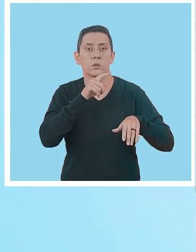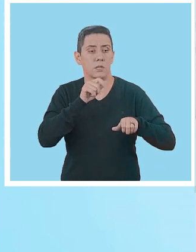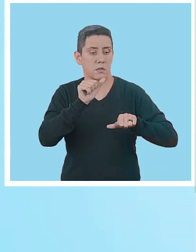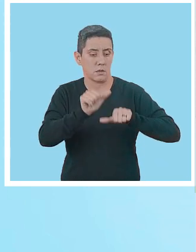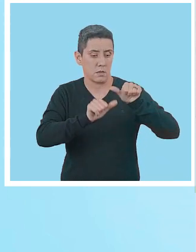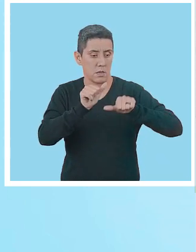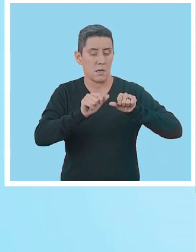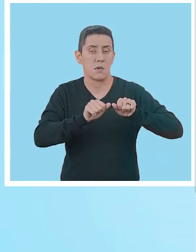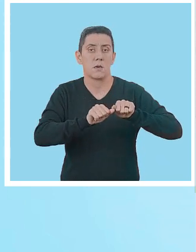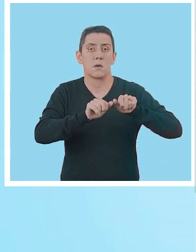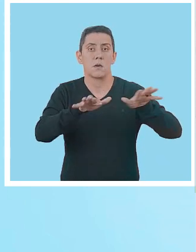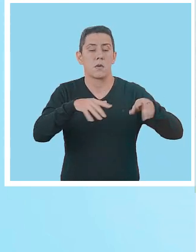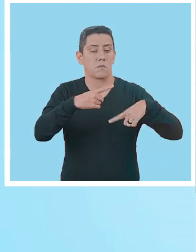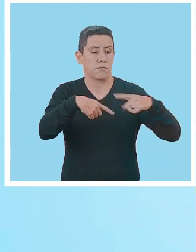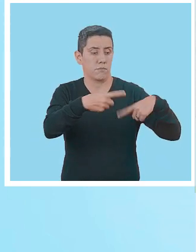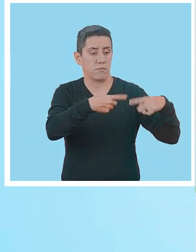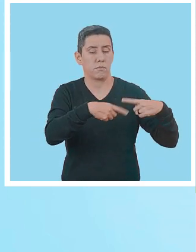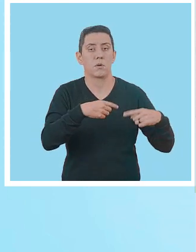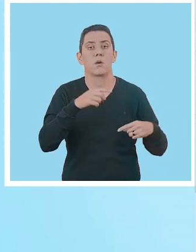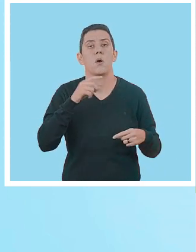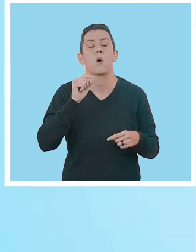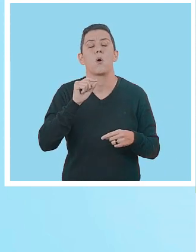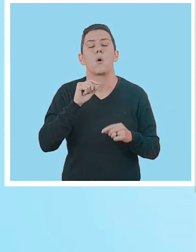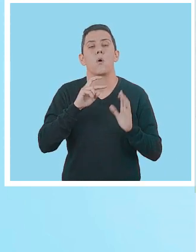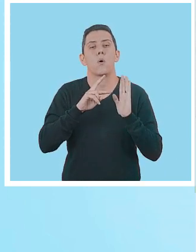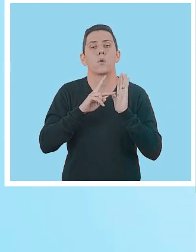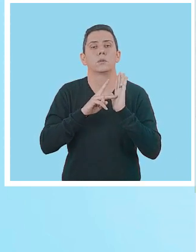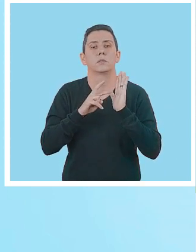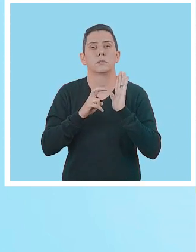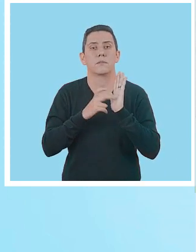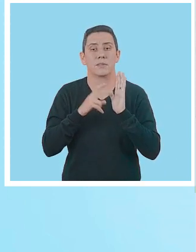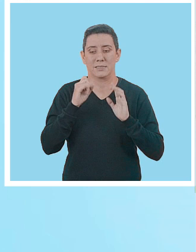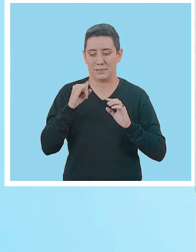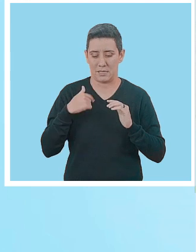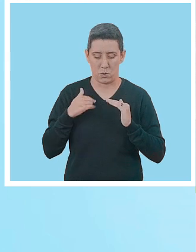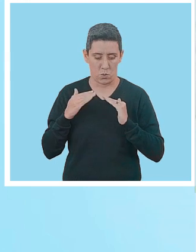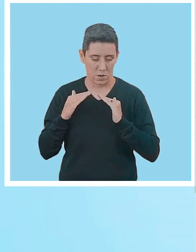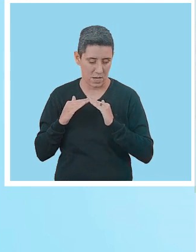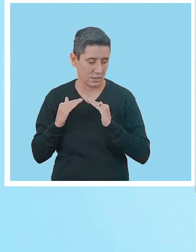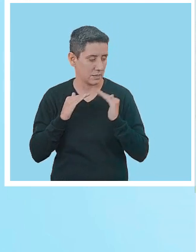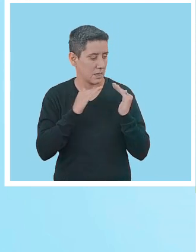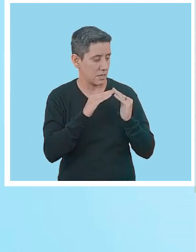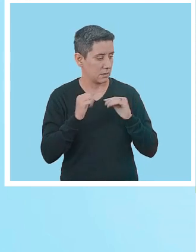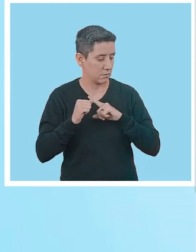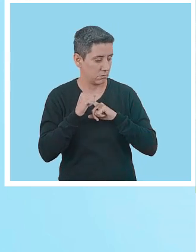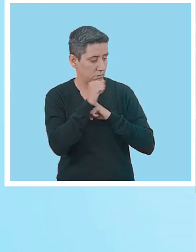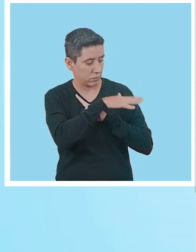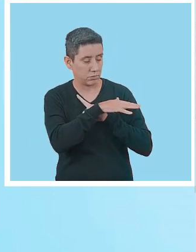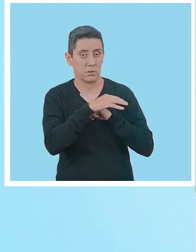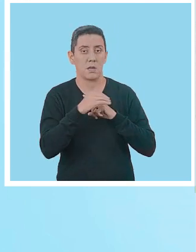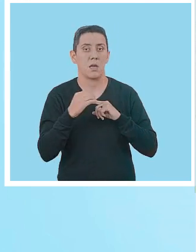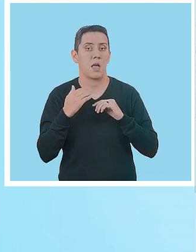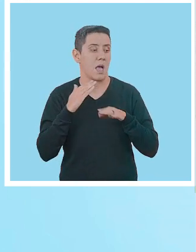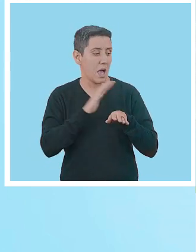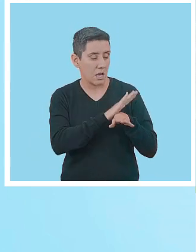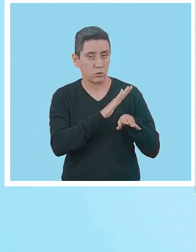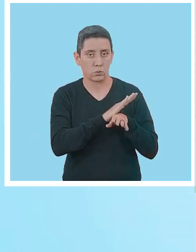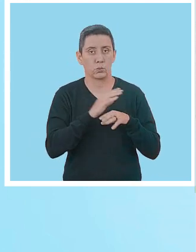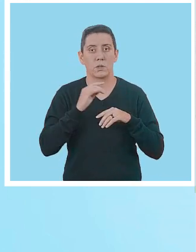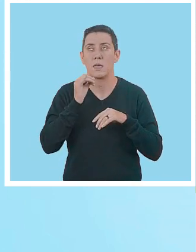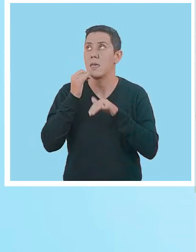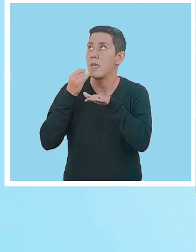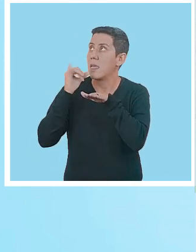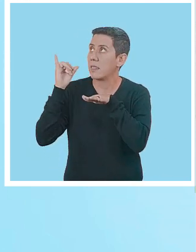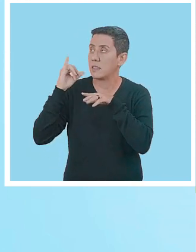que a o prédio todos eles vão bater o seu consumo da sua conta de luz aí então basicamente hoje se você gerar a mesma energia